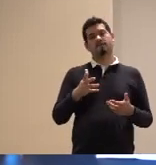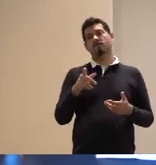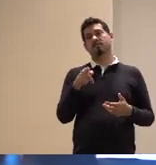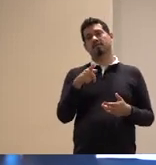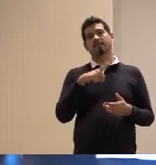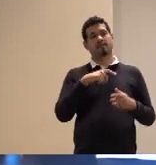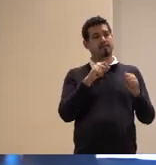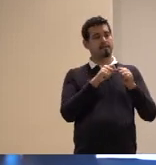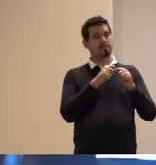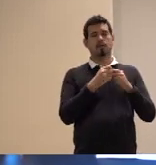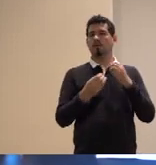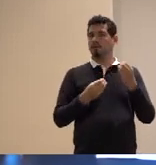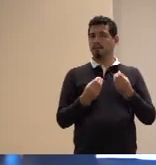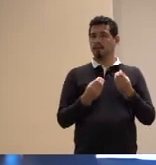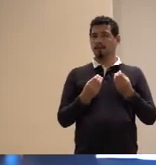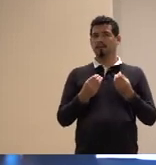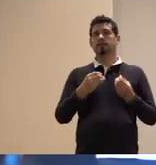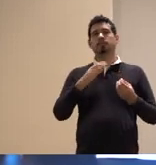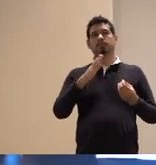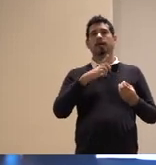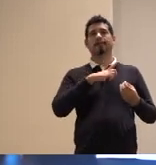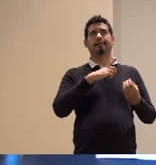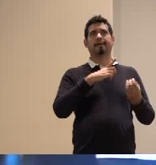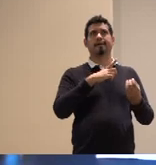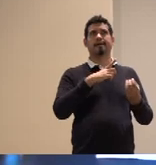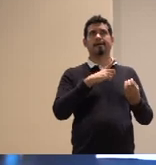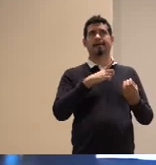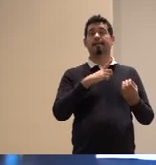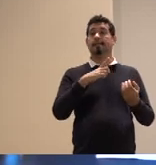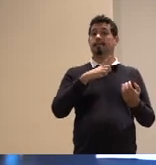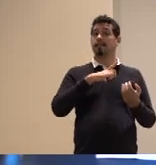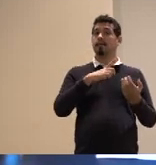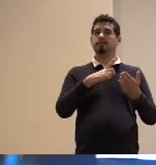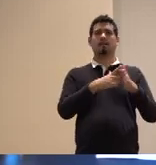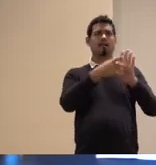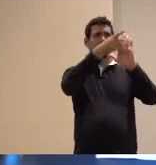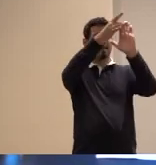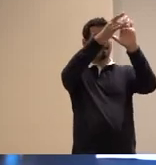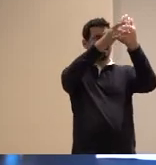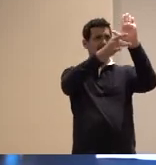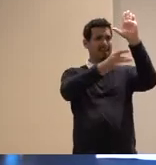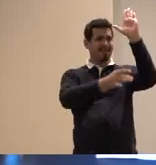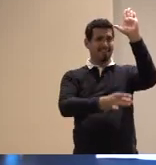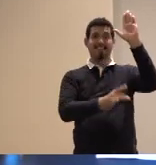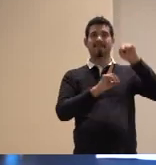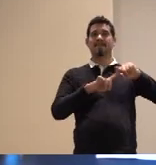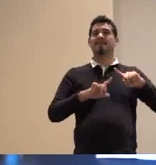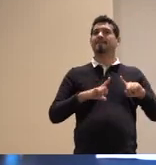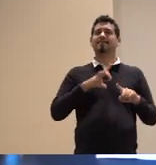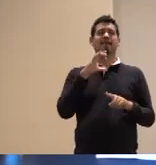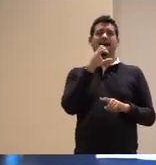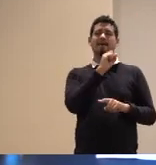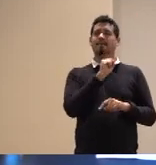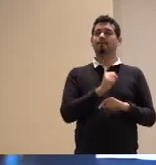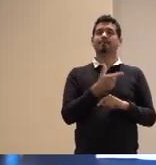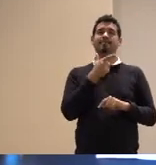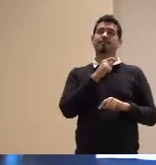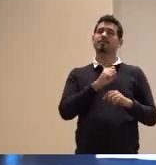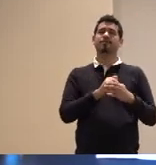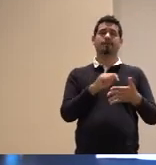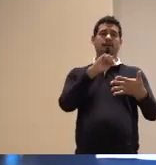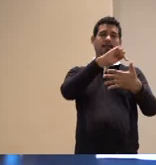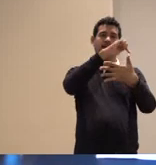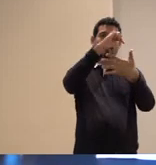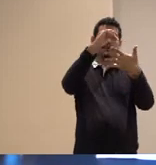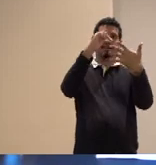vocês fariam, talvez, já aumentariam essa lista em um monte, mas eu rapidamente consegui apontar. Então,